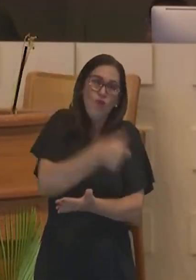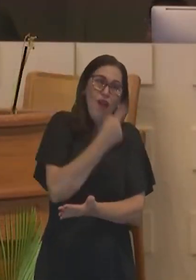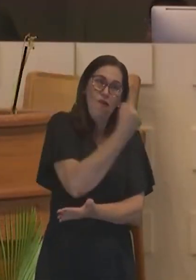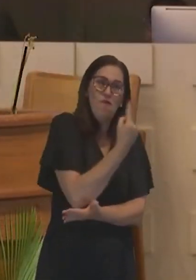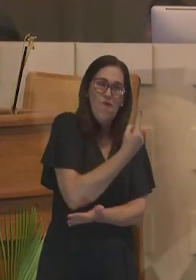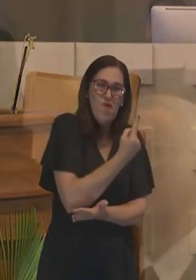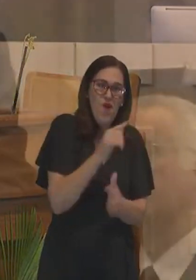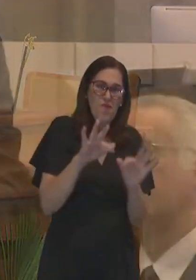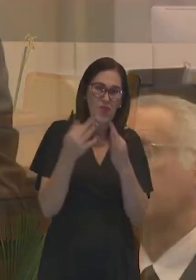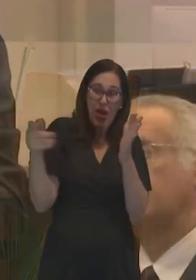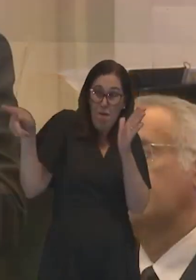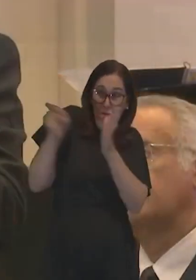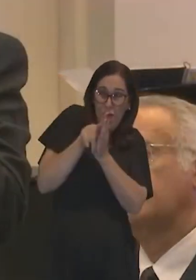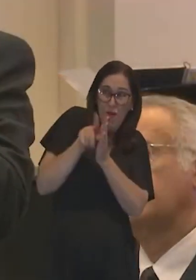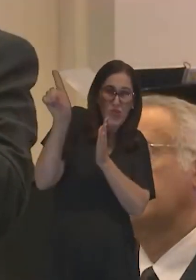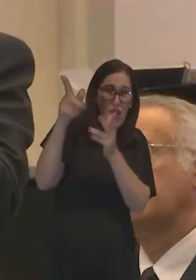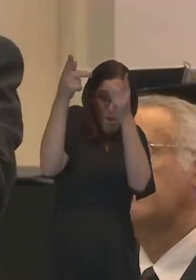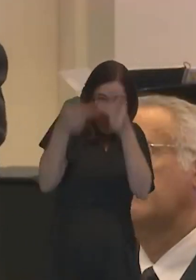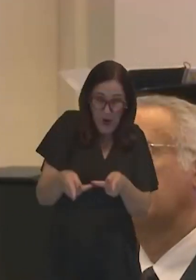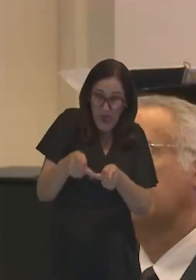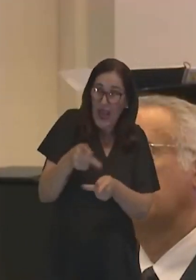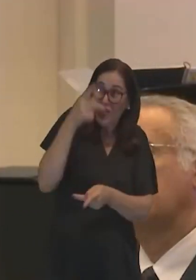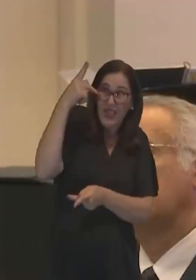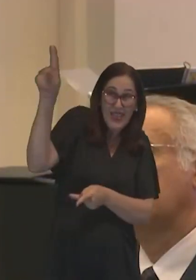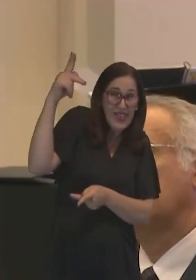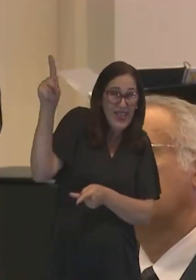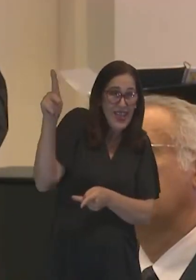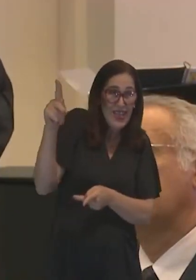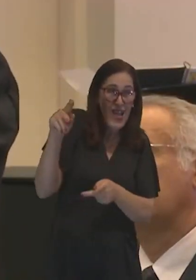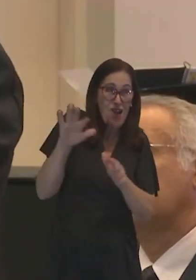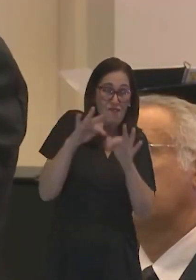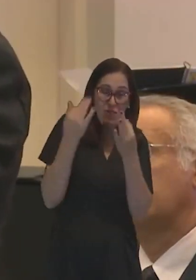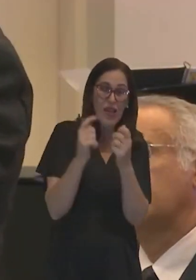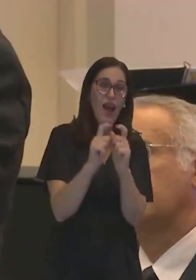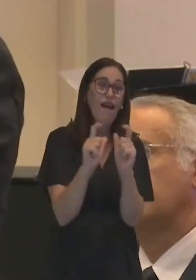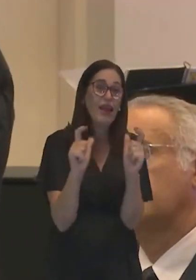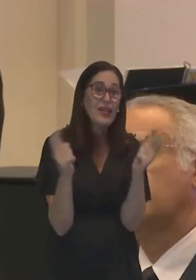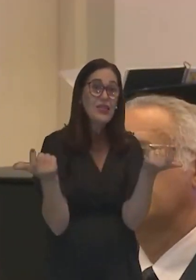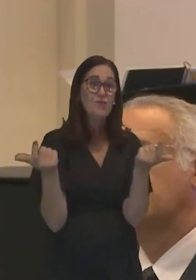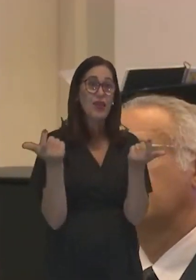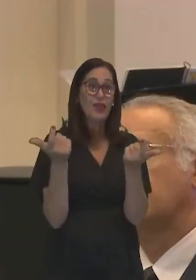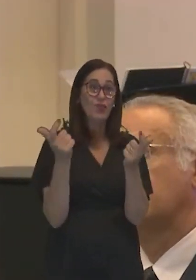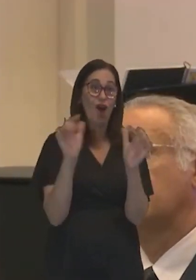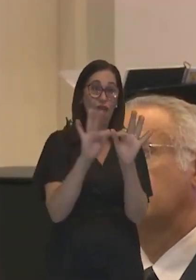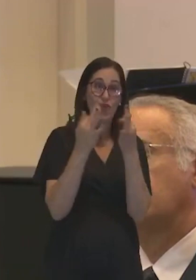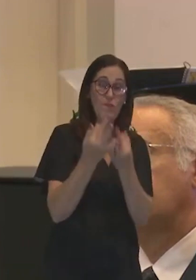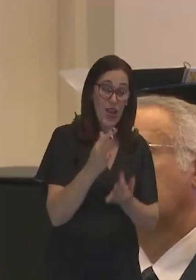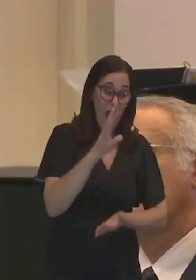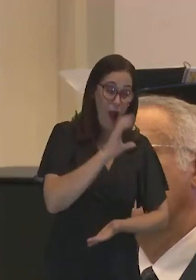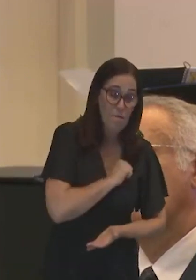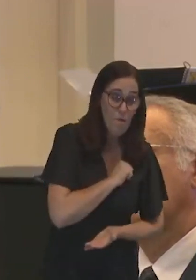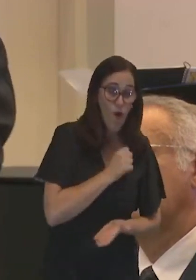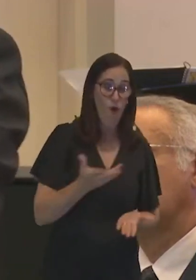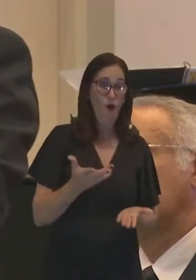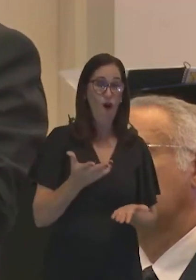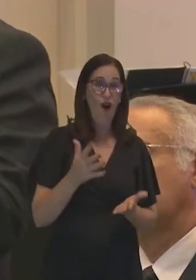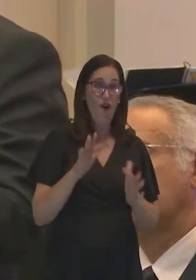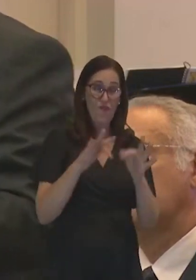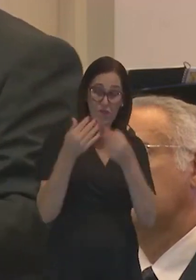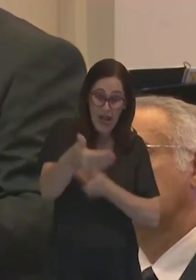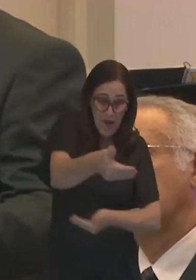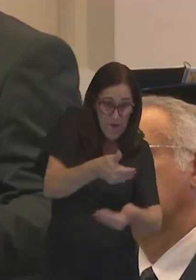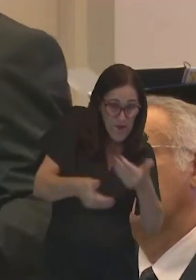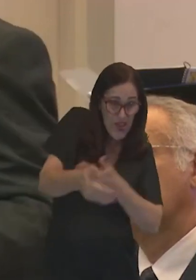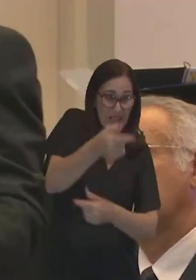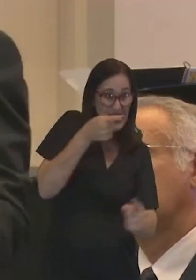é projeto de Deus, família é lugar de crescimento, família é lugar de amor, família é lugar de se compartilhar